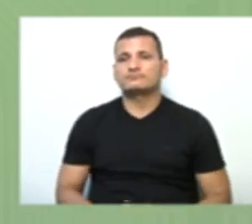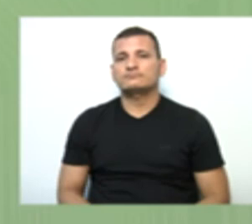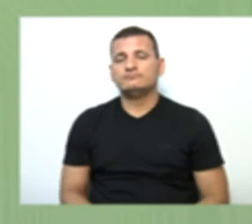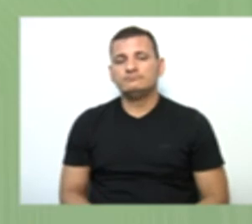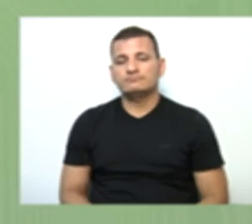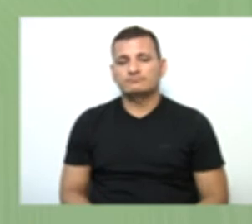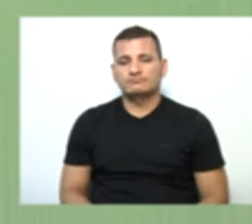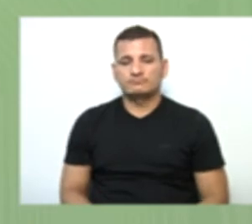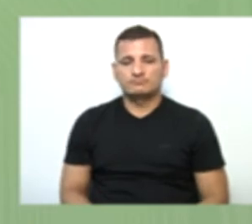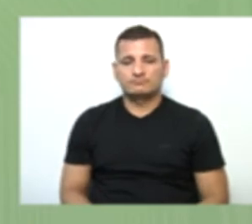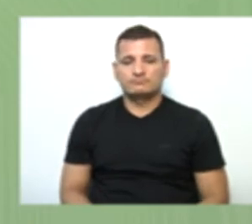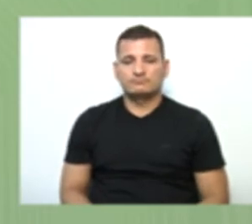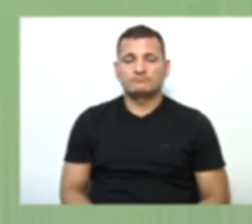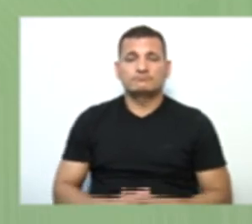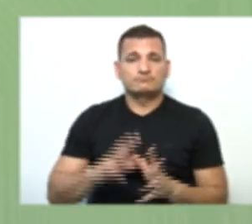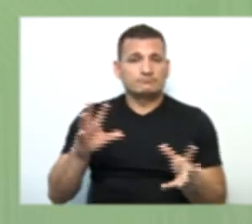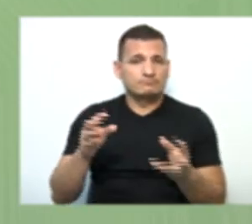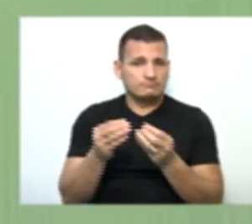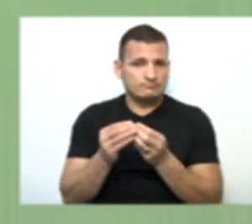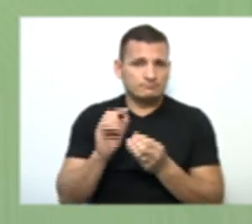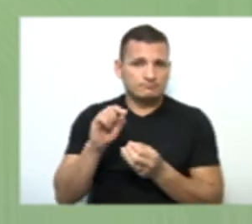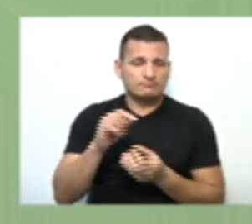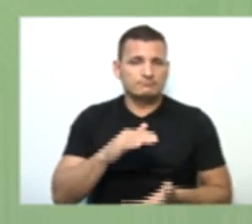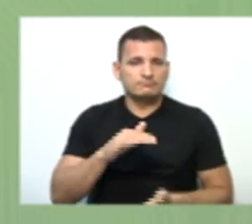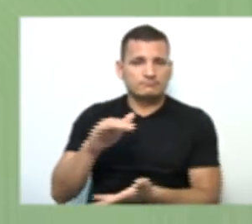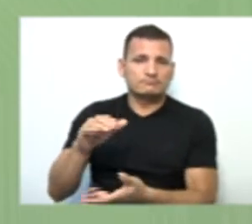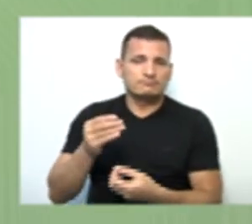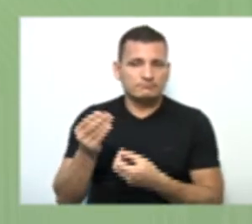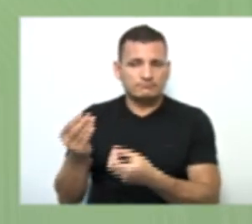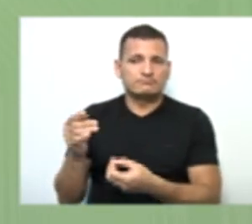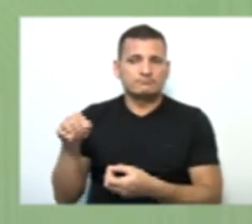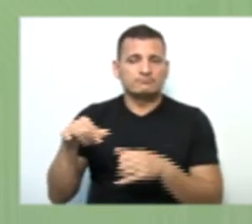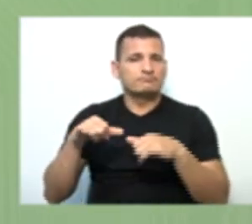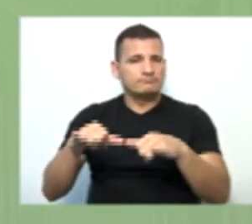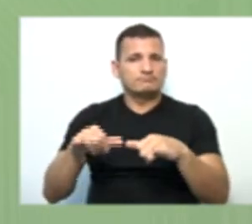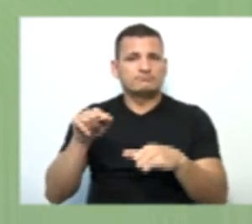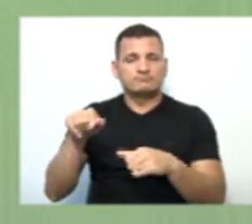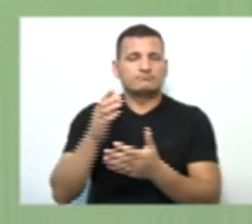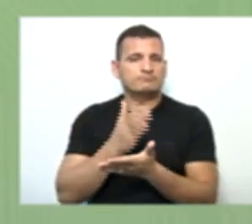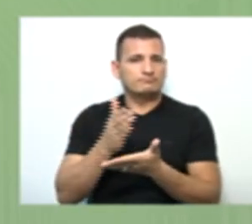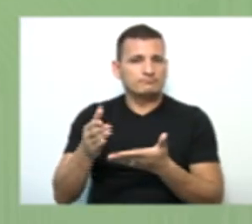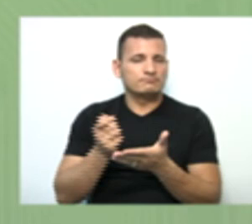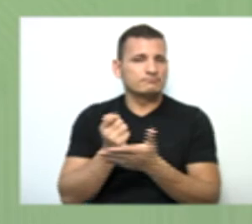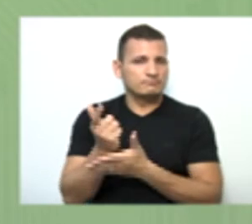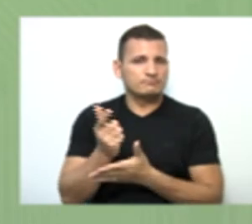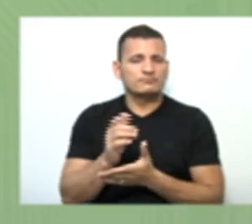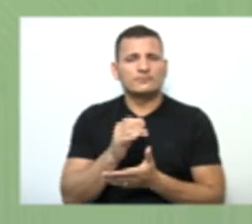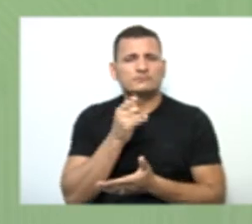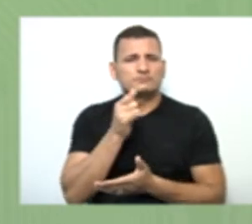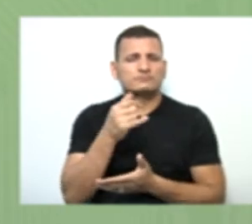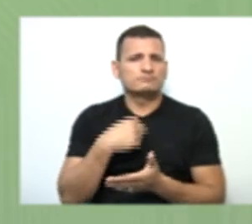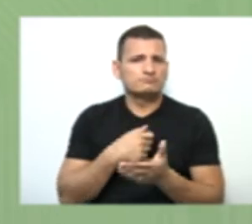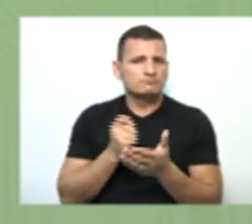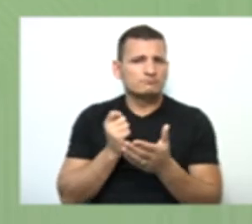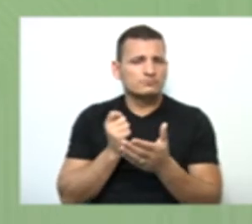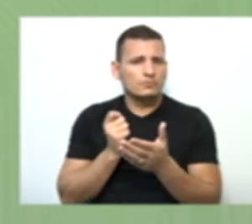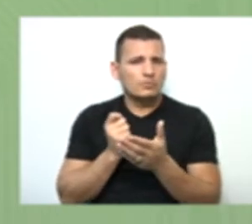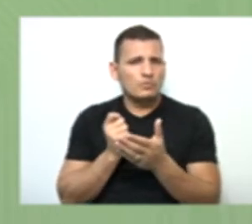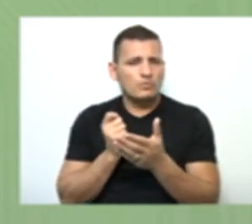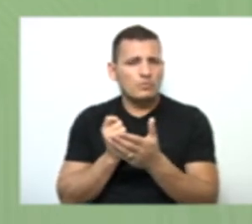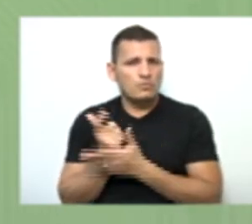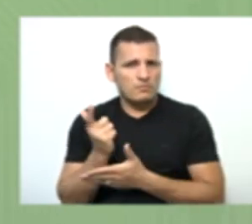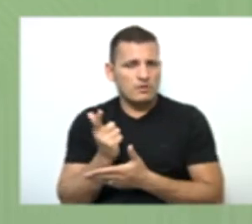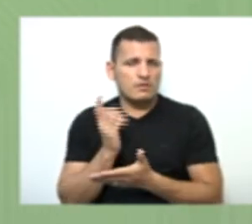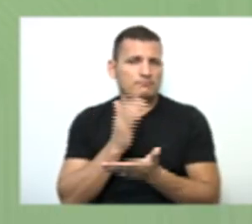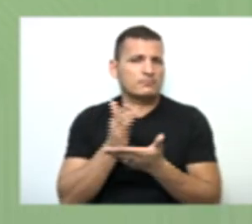de entregas a uma rede para pagamento a prazo. Quando eu compro a prazo, o que acontece? Gera